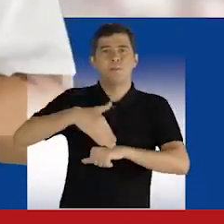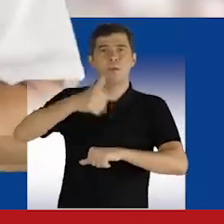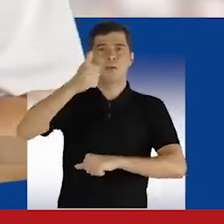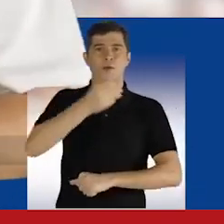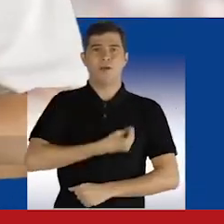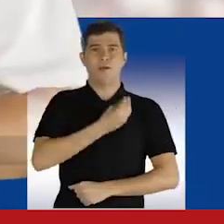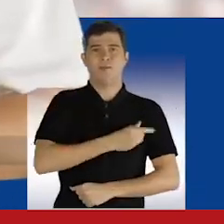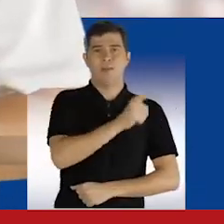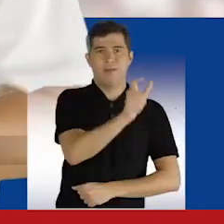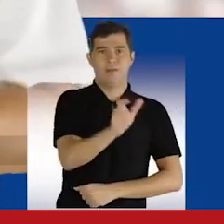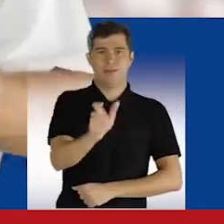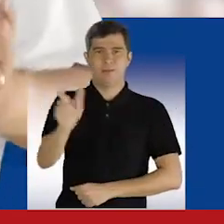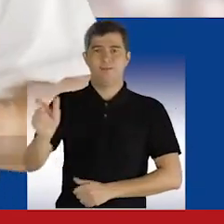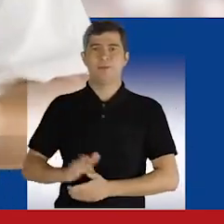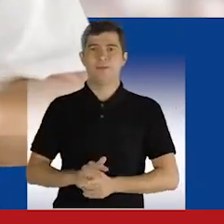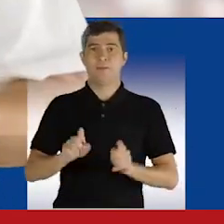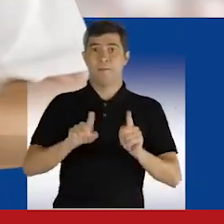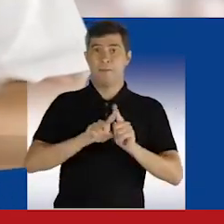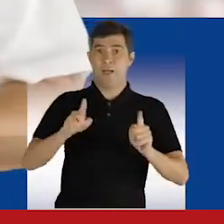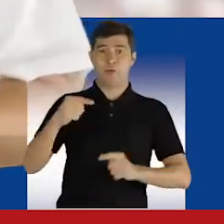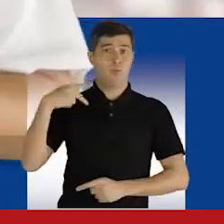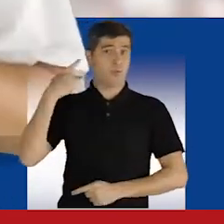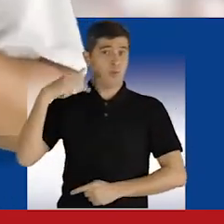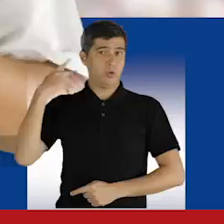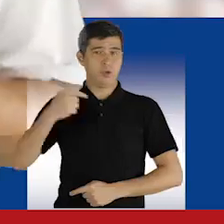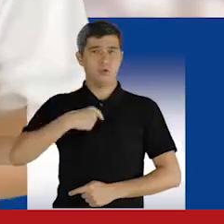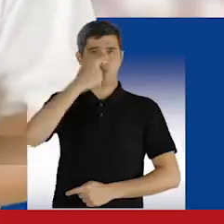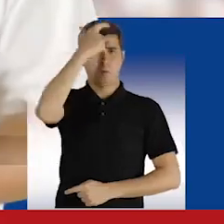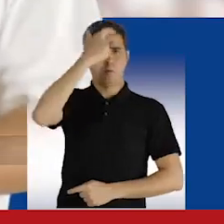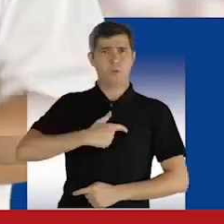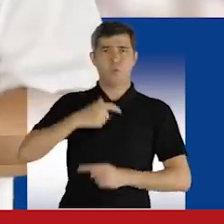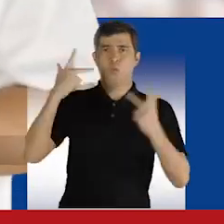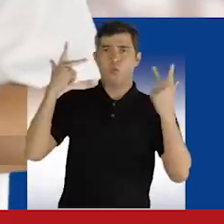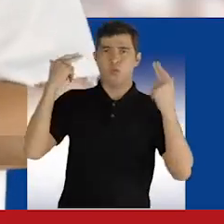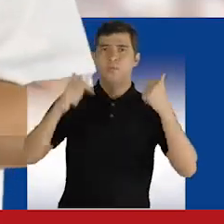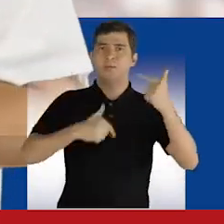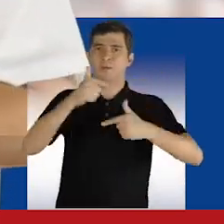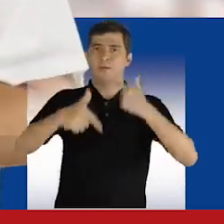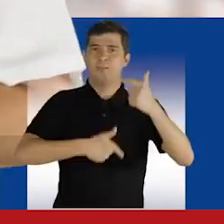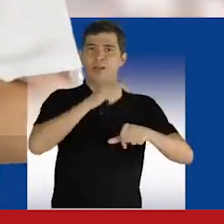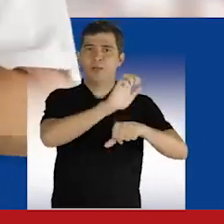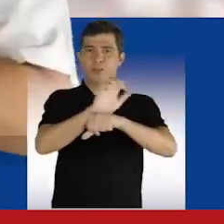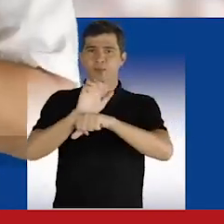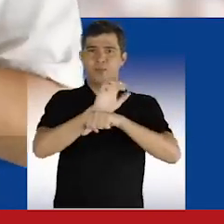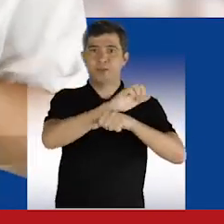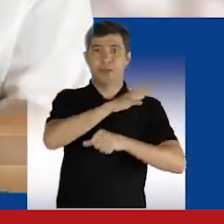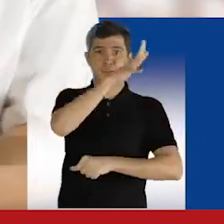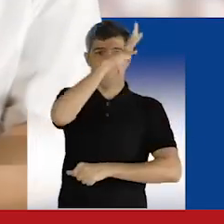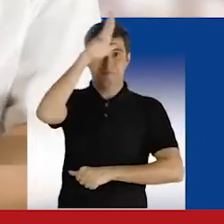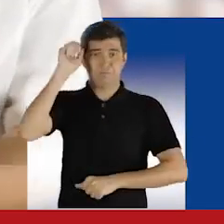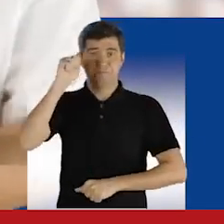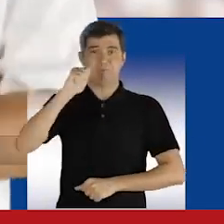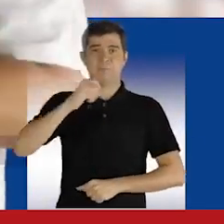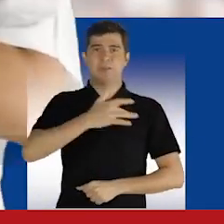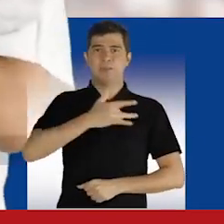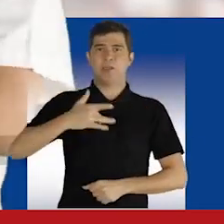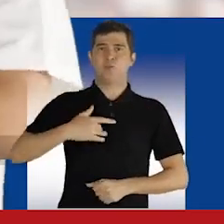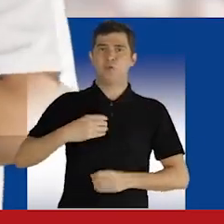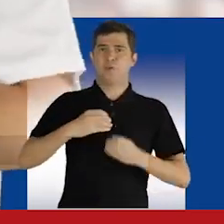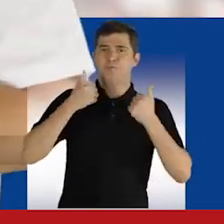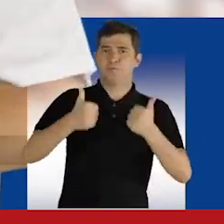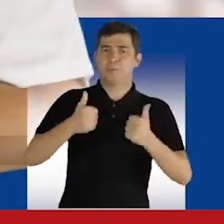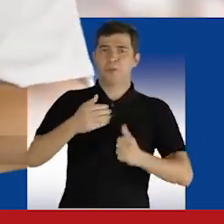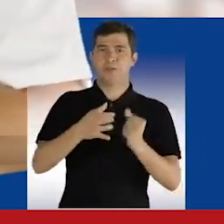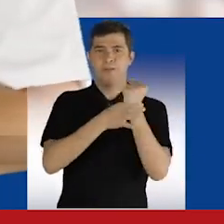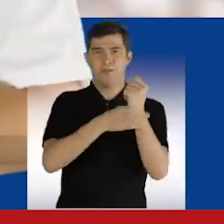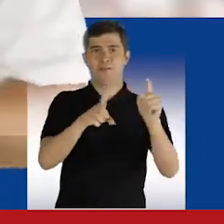fazer melhor pelas pessoas mais que um parlamentar sou um cidadão que trabalha para um Amazonas com saúde digna e